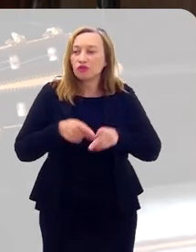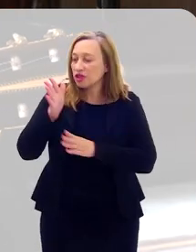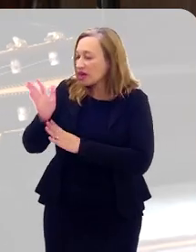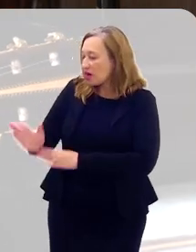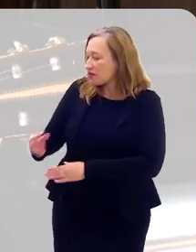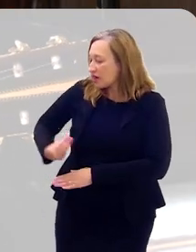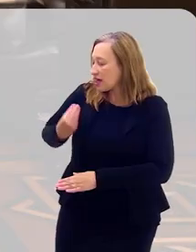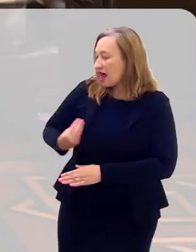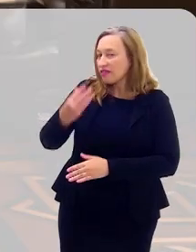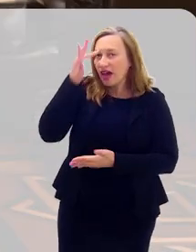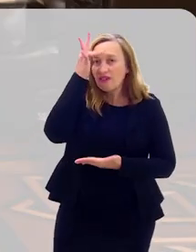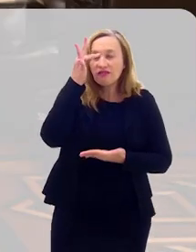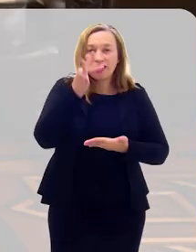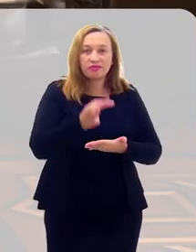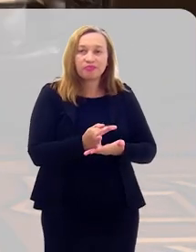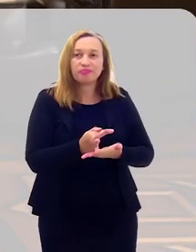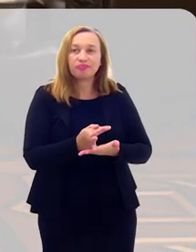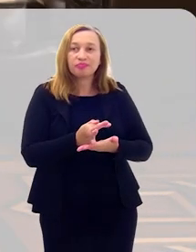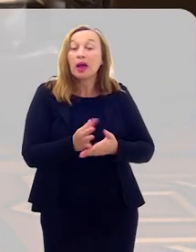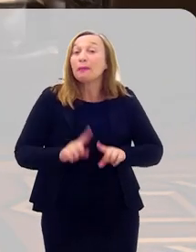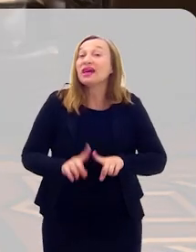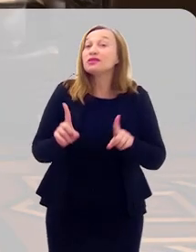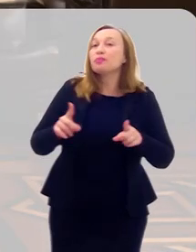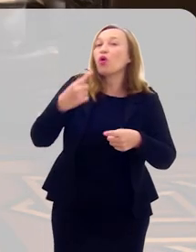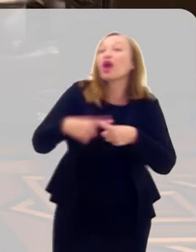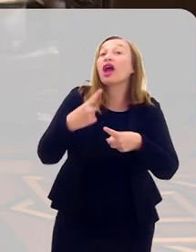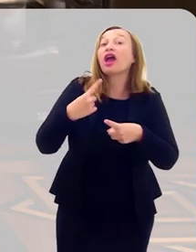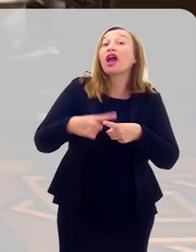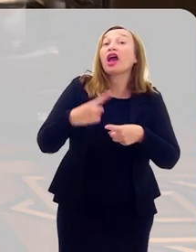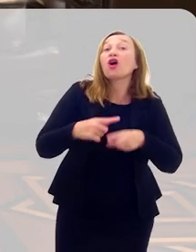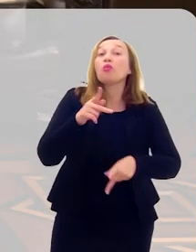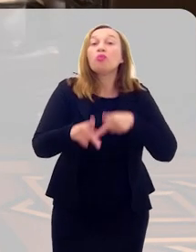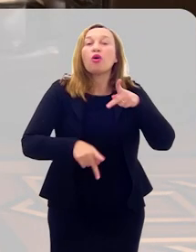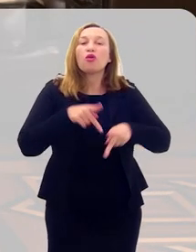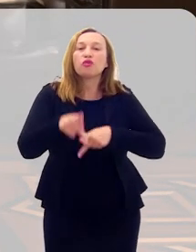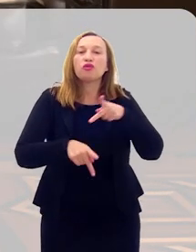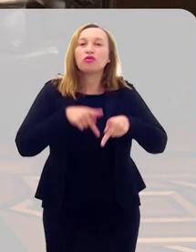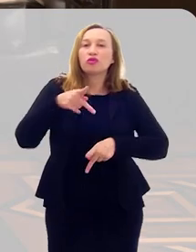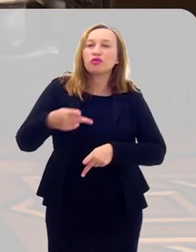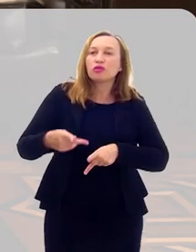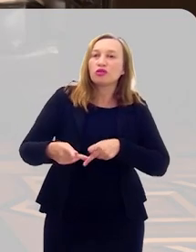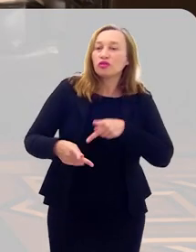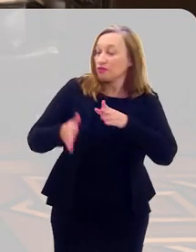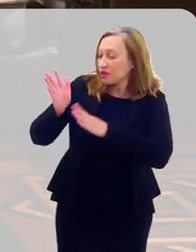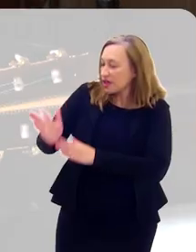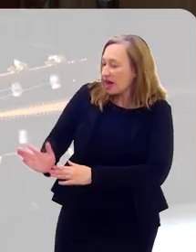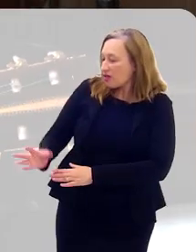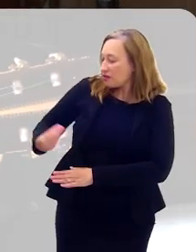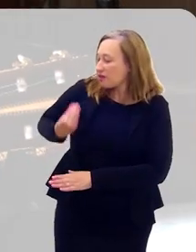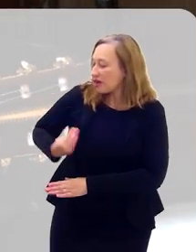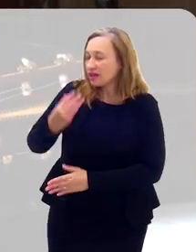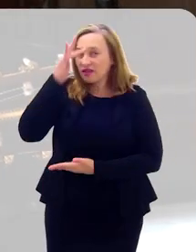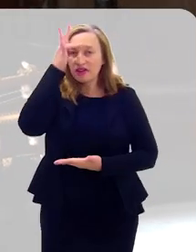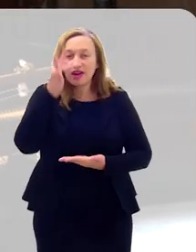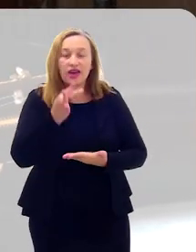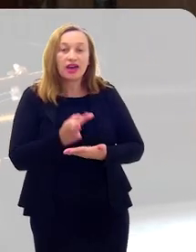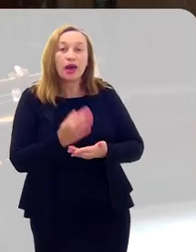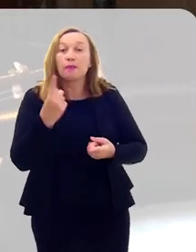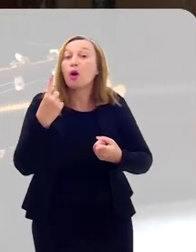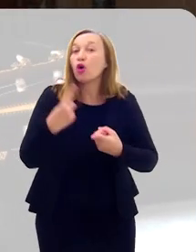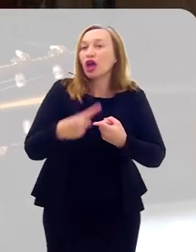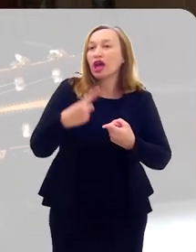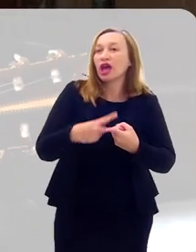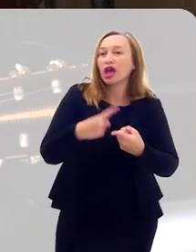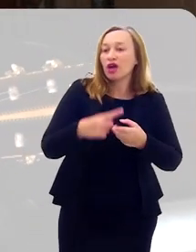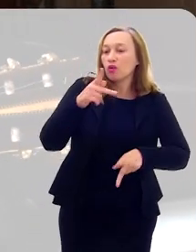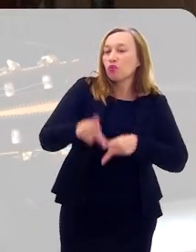o justo vai viverá da fé. Mas porque Deus justo viverá da